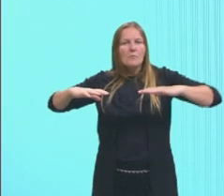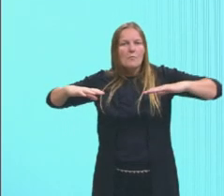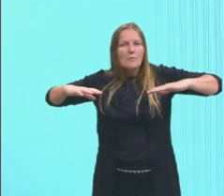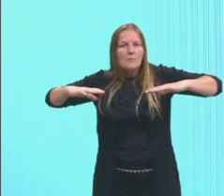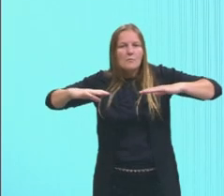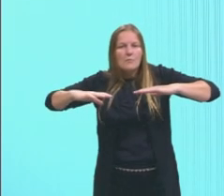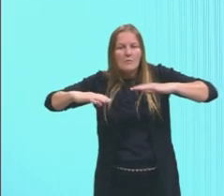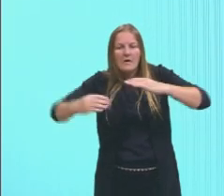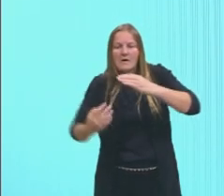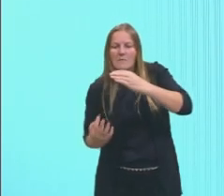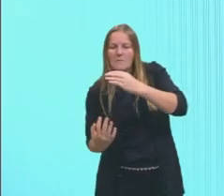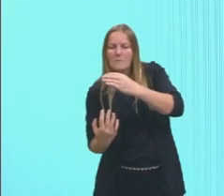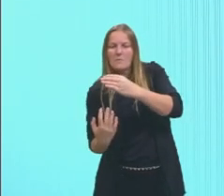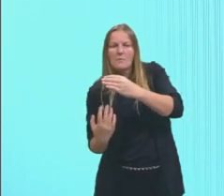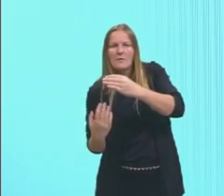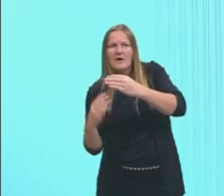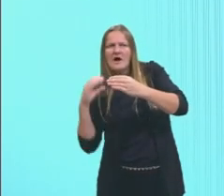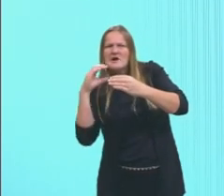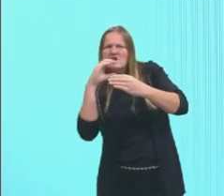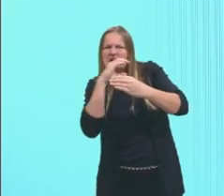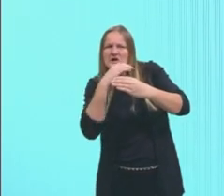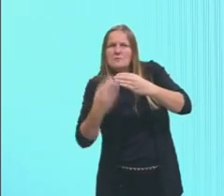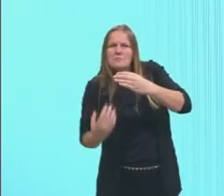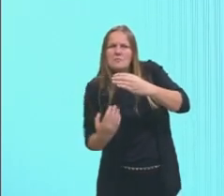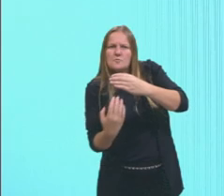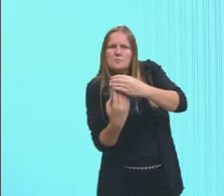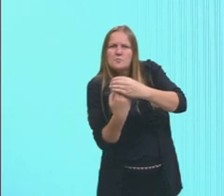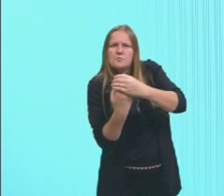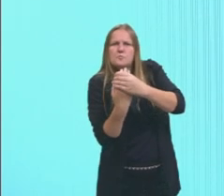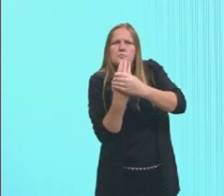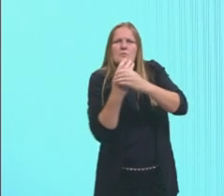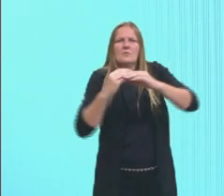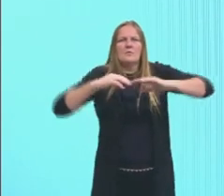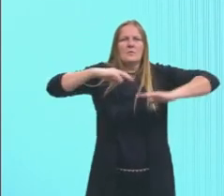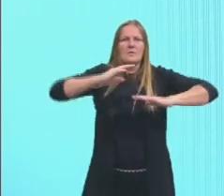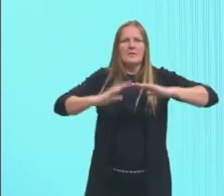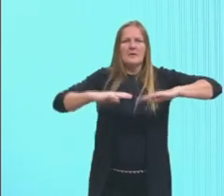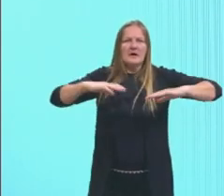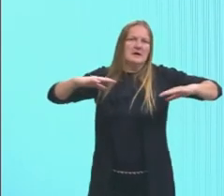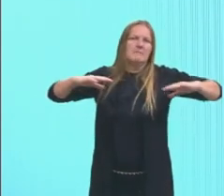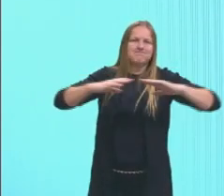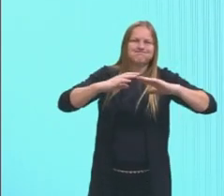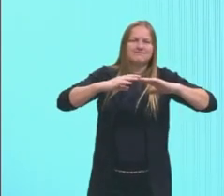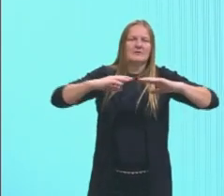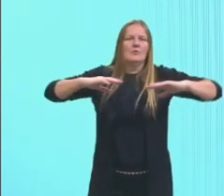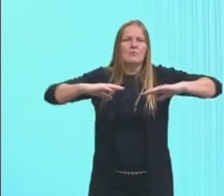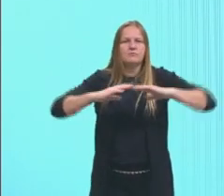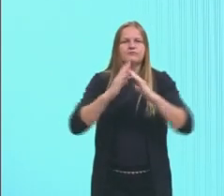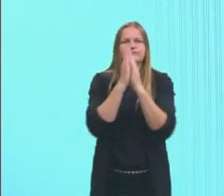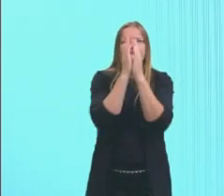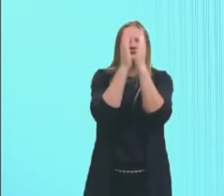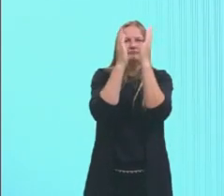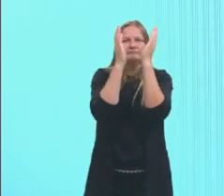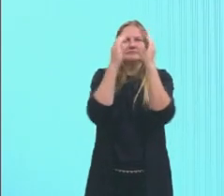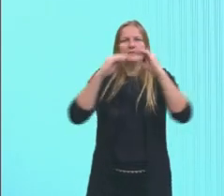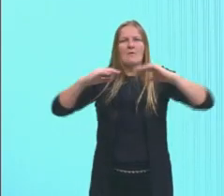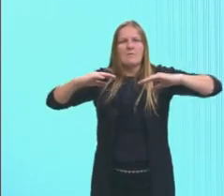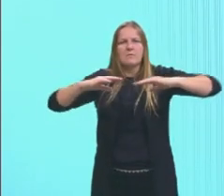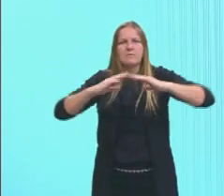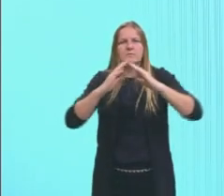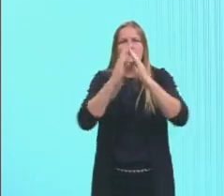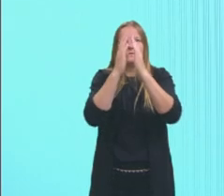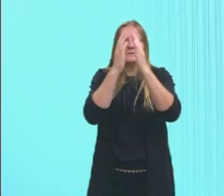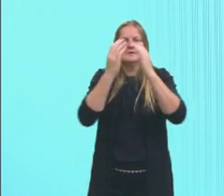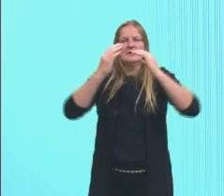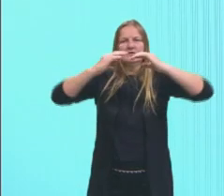batendo ou empurrando ou batendo uma contra a outra a gurizada vai ter essa é a formação de um vulcão é justamente nas